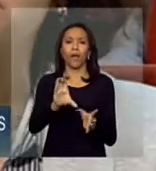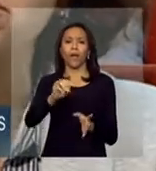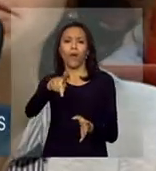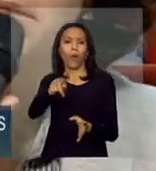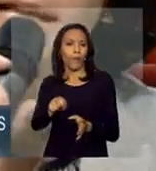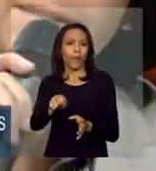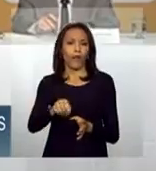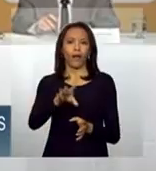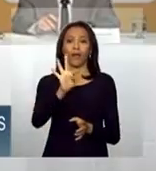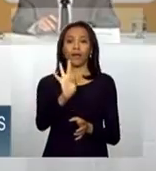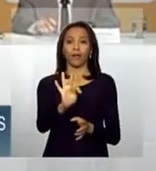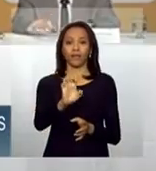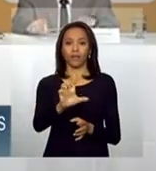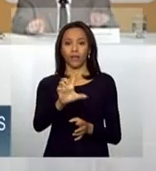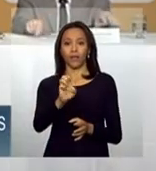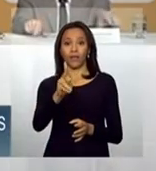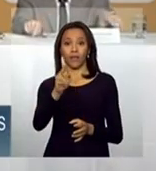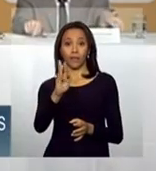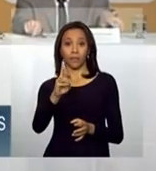país? Por favor. Obrigada.